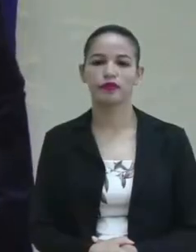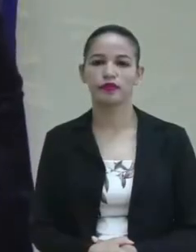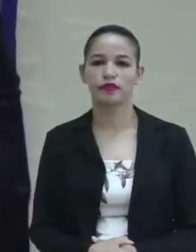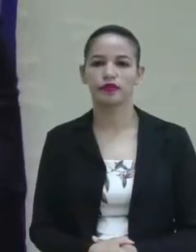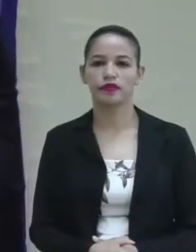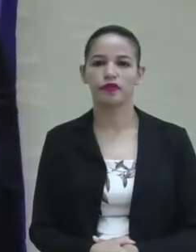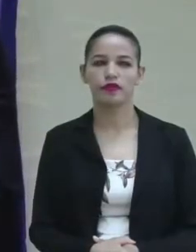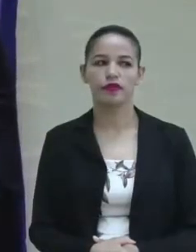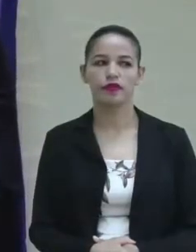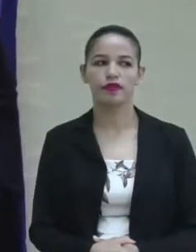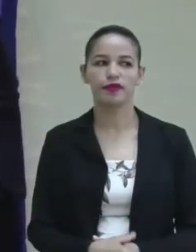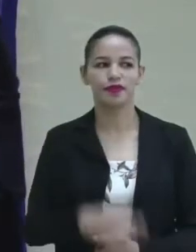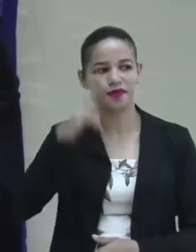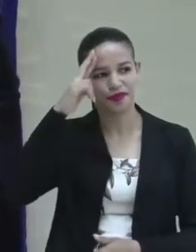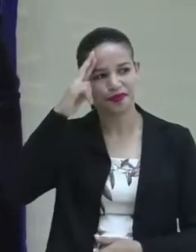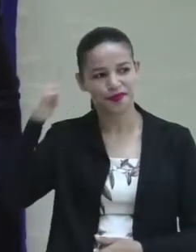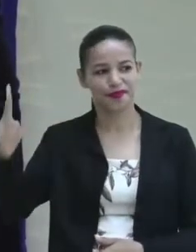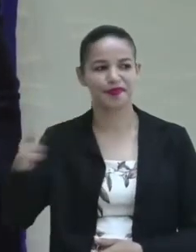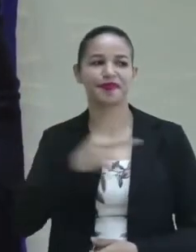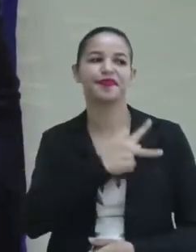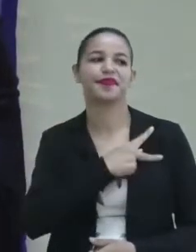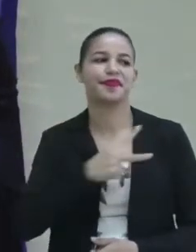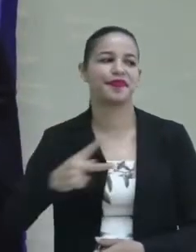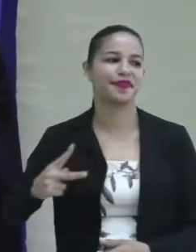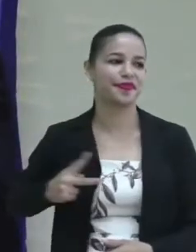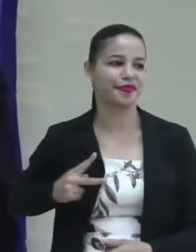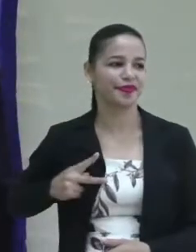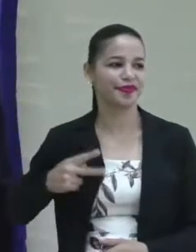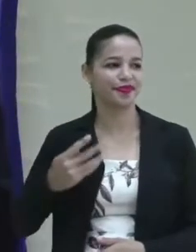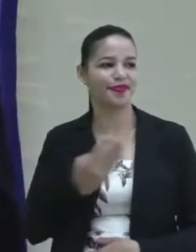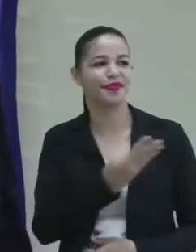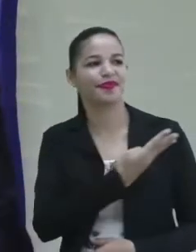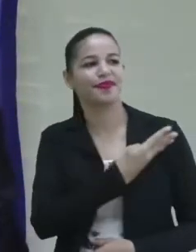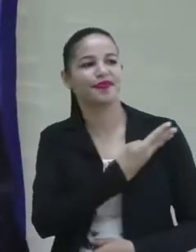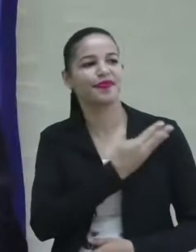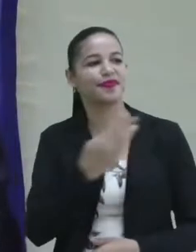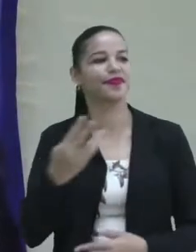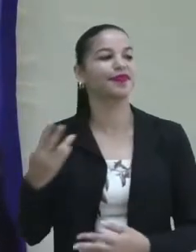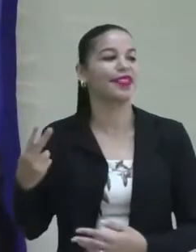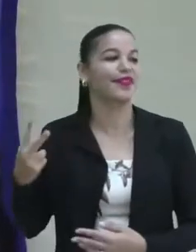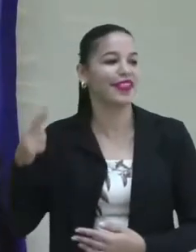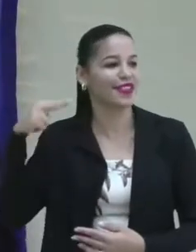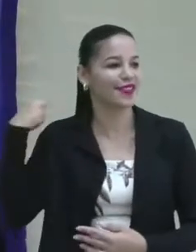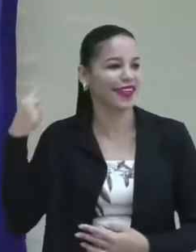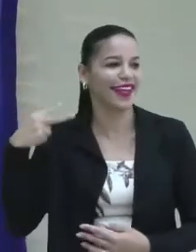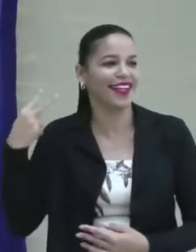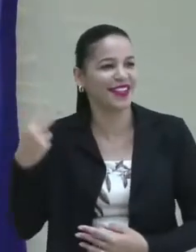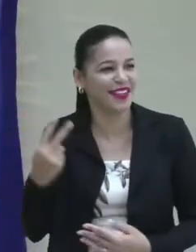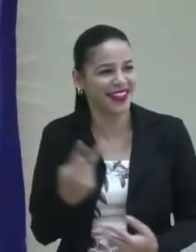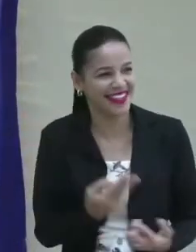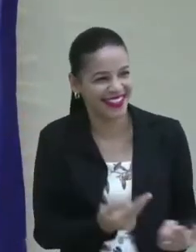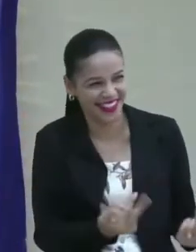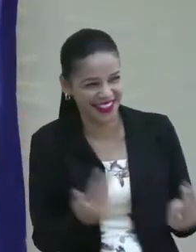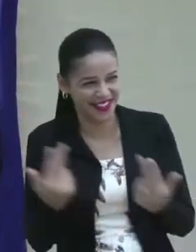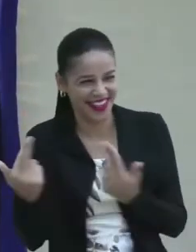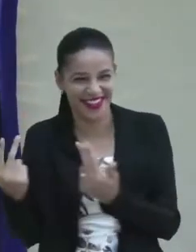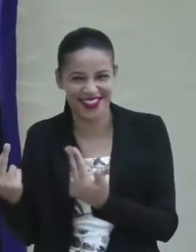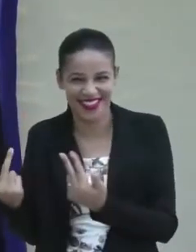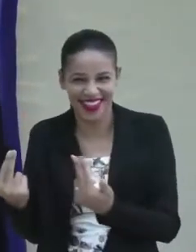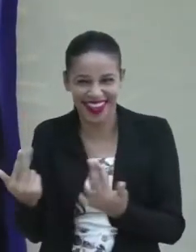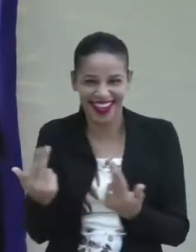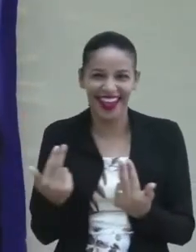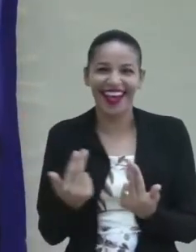Senhor presidente, colegas vereadores, vereadoras, população que nos acompanha aqui na nossa casa em mais uma sessão